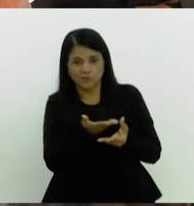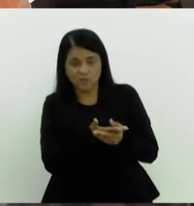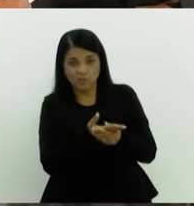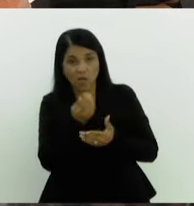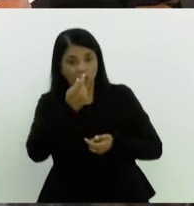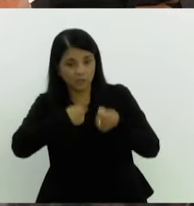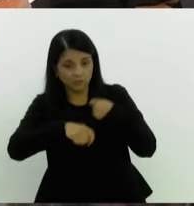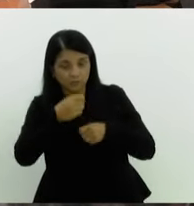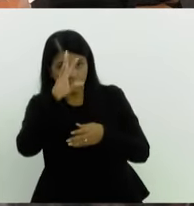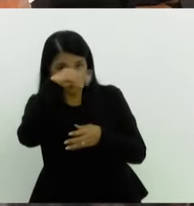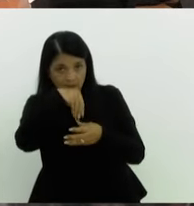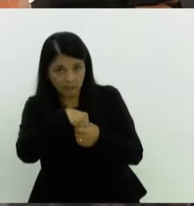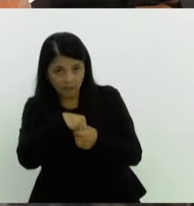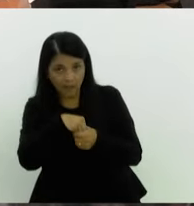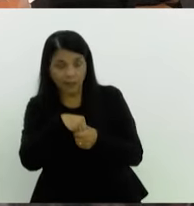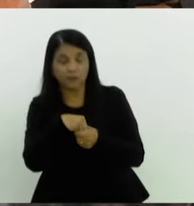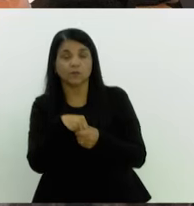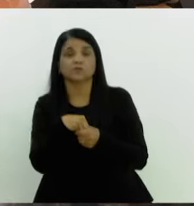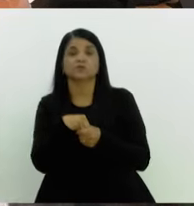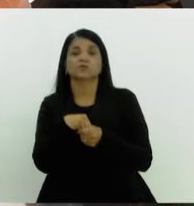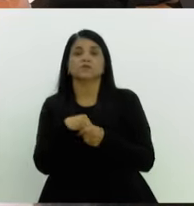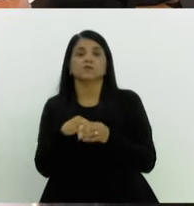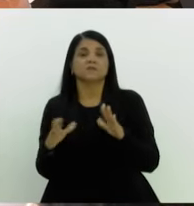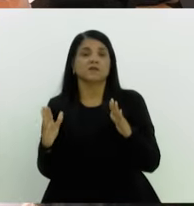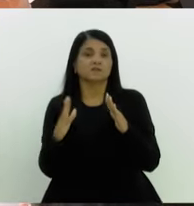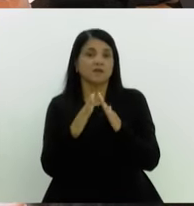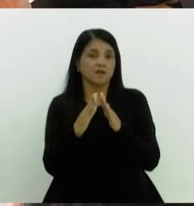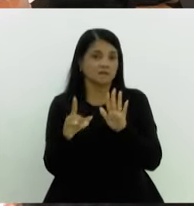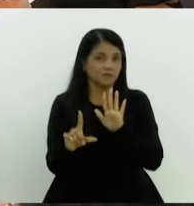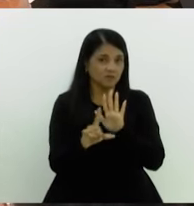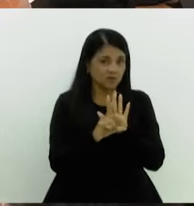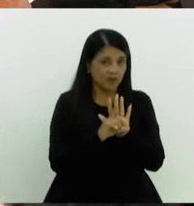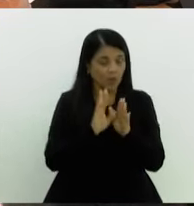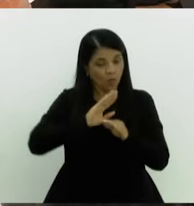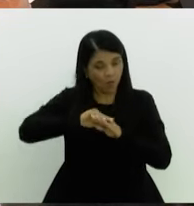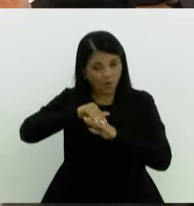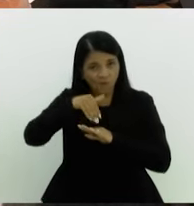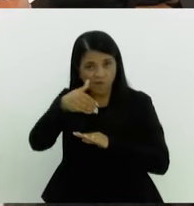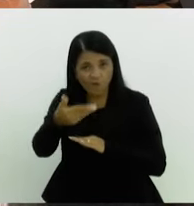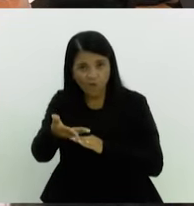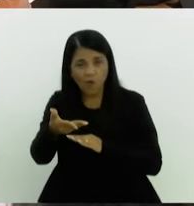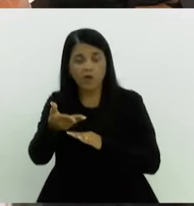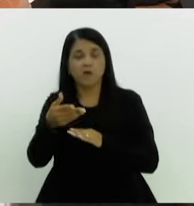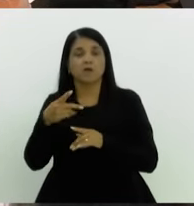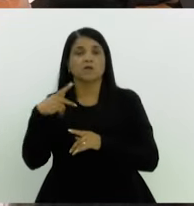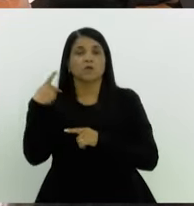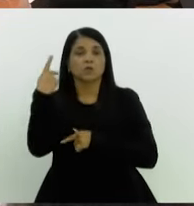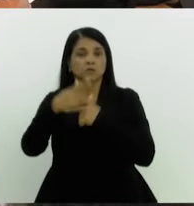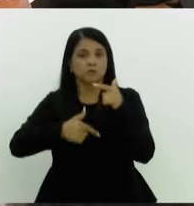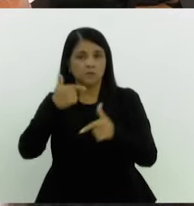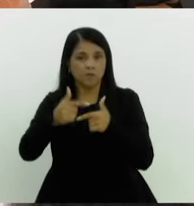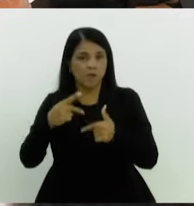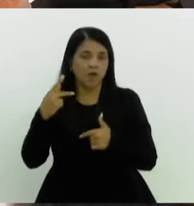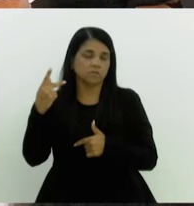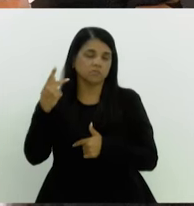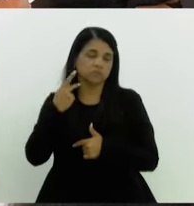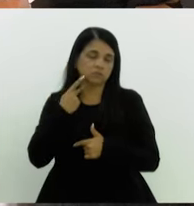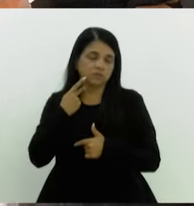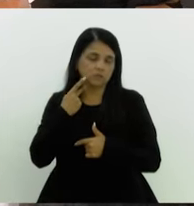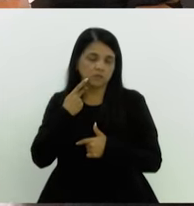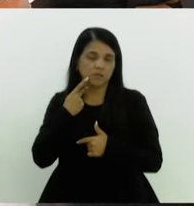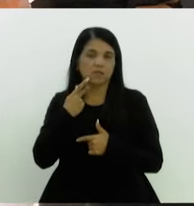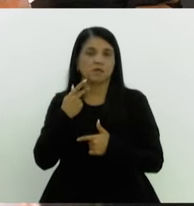internos né nas casas legislativas ou externos como o trabalho que a procuradoria faz no Conselho Nacional de Justiça